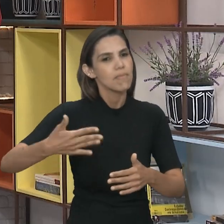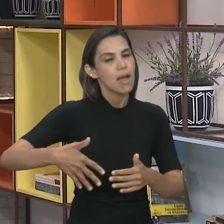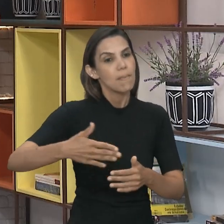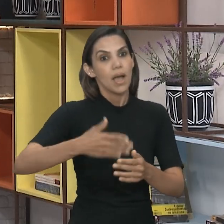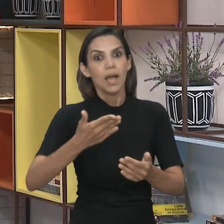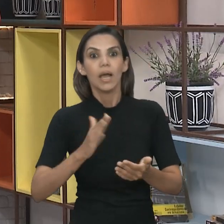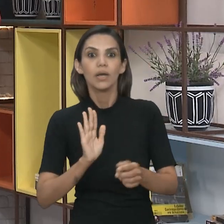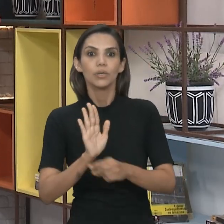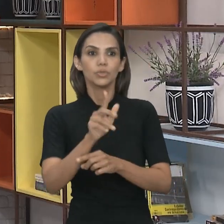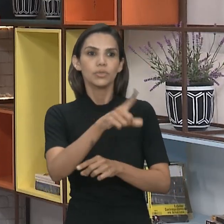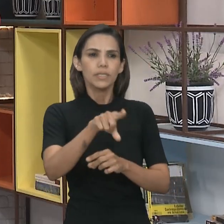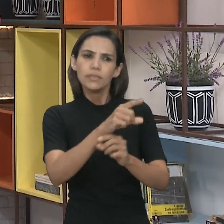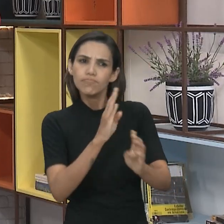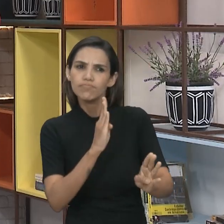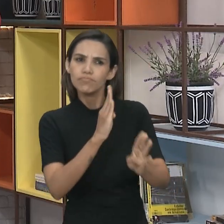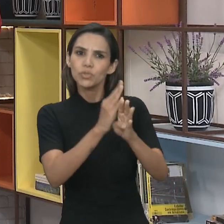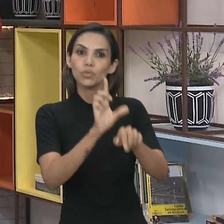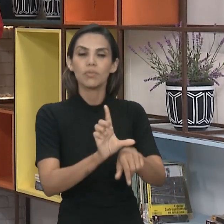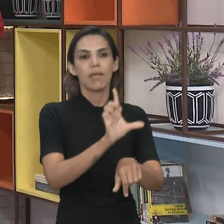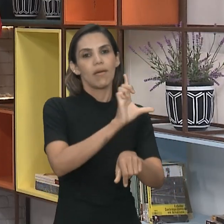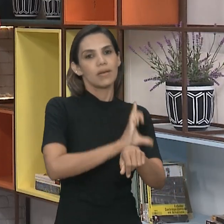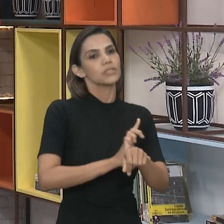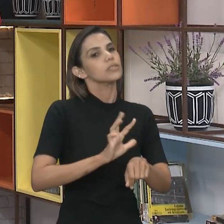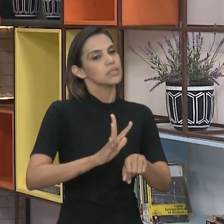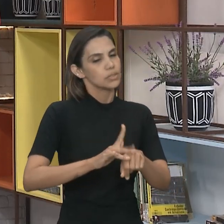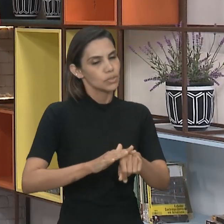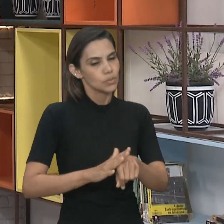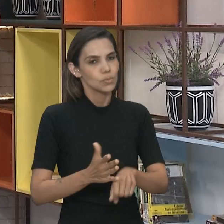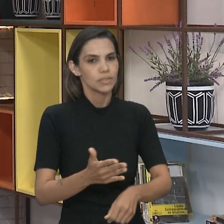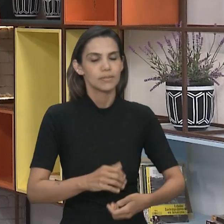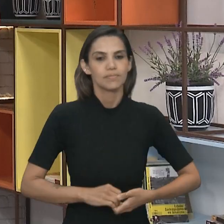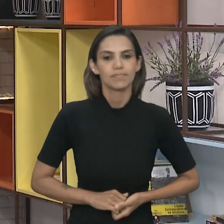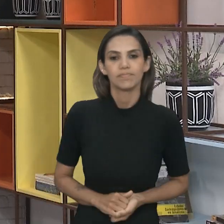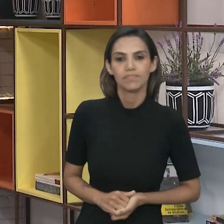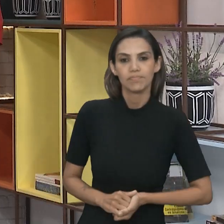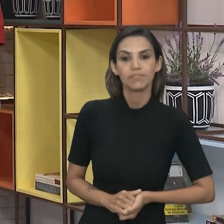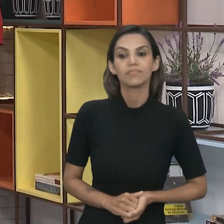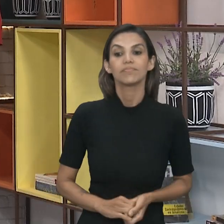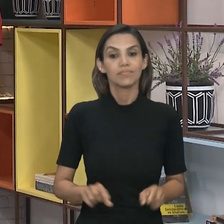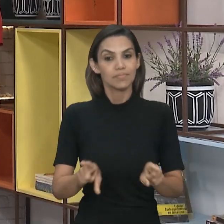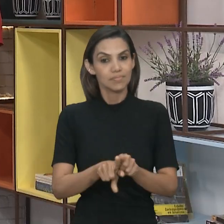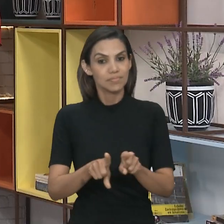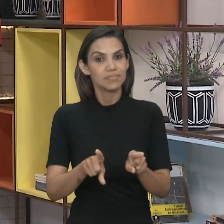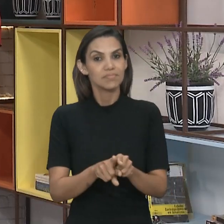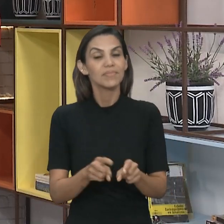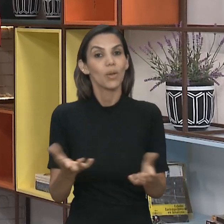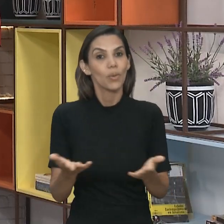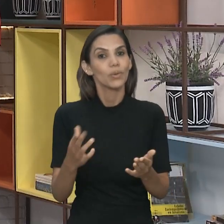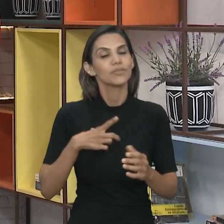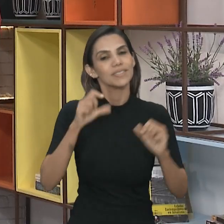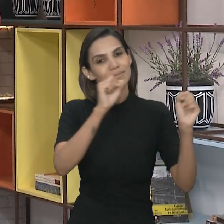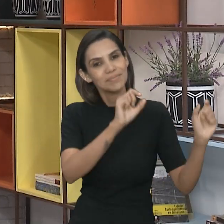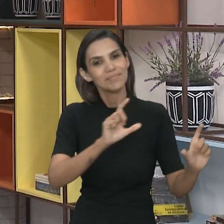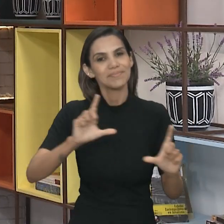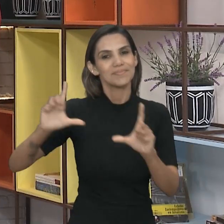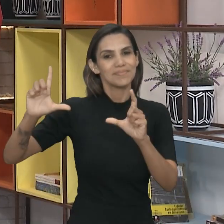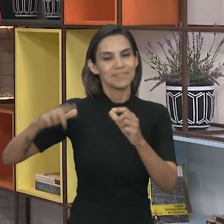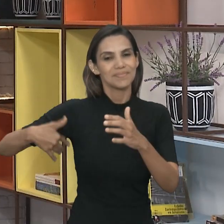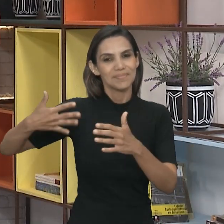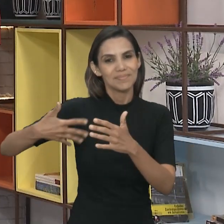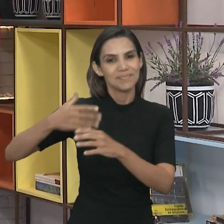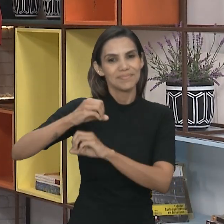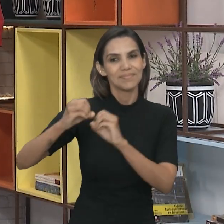a detectar e tratar doenças antes que elas se agravem. E ainda, vamos receber o professor